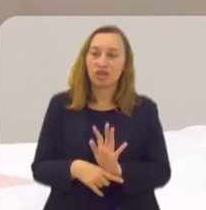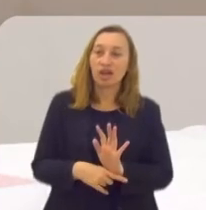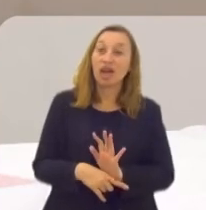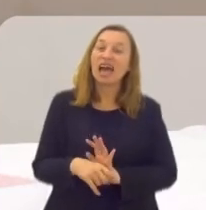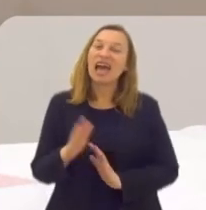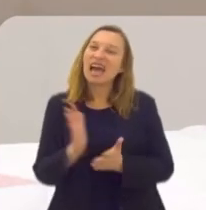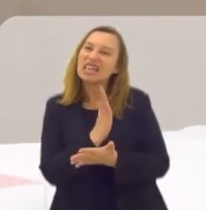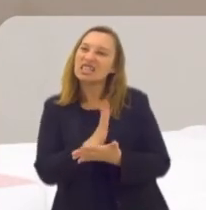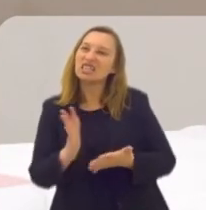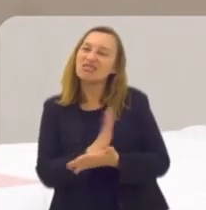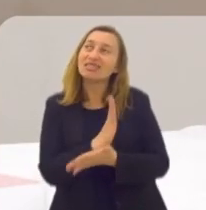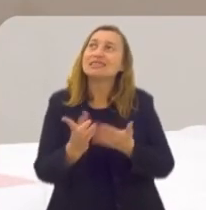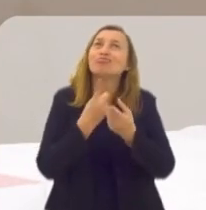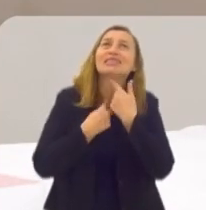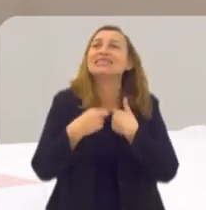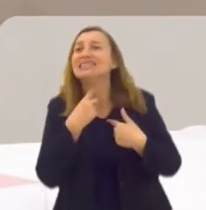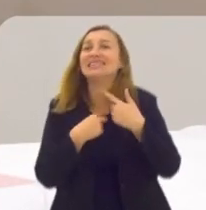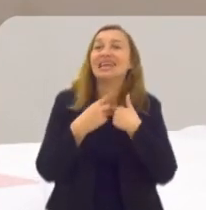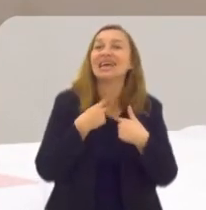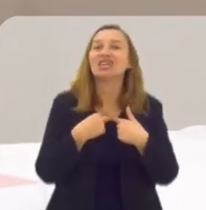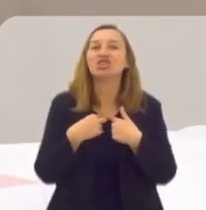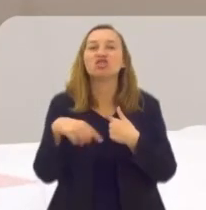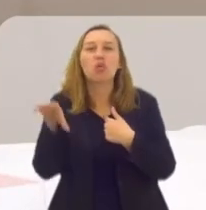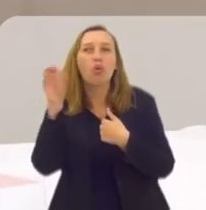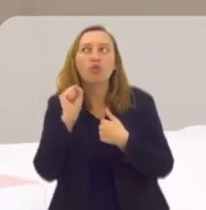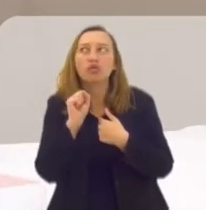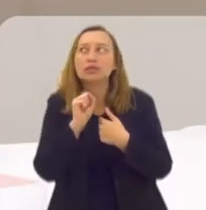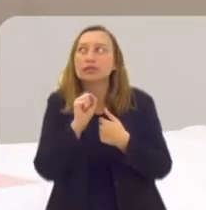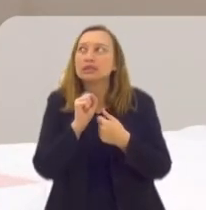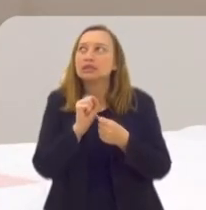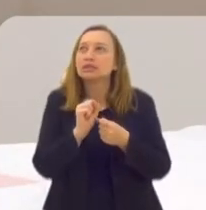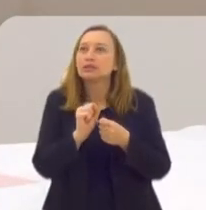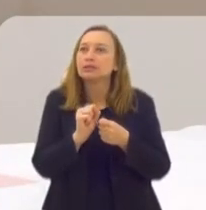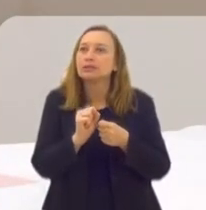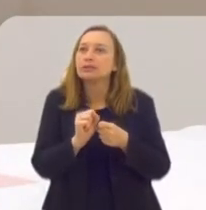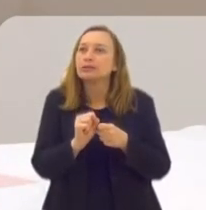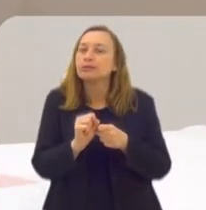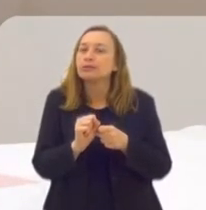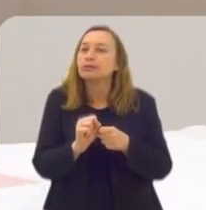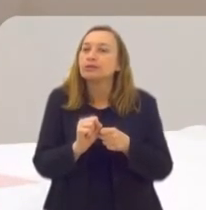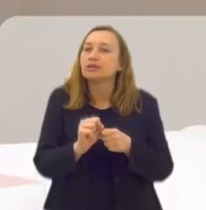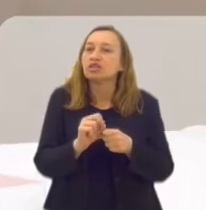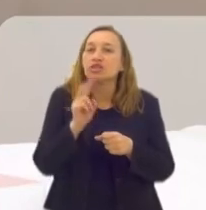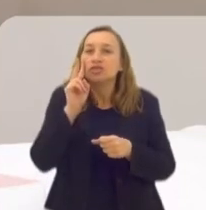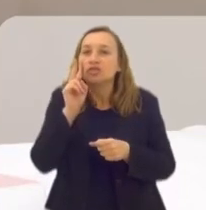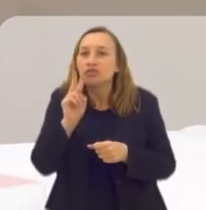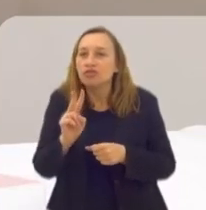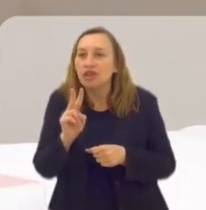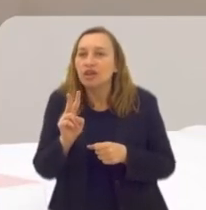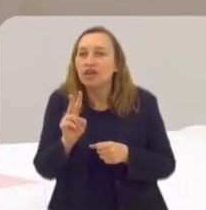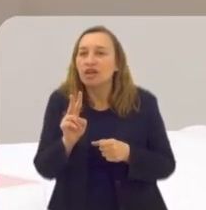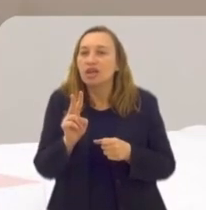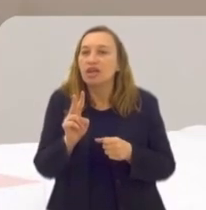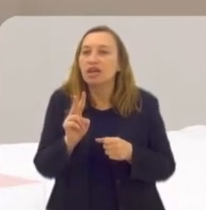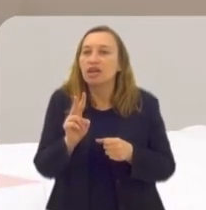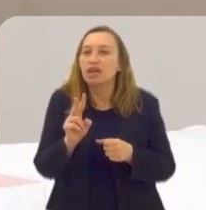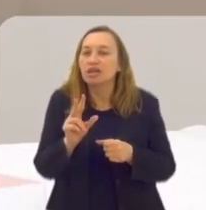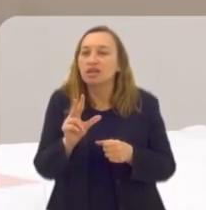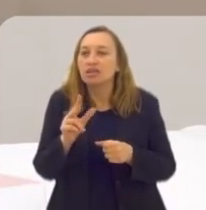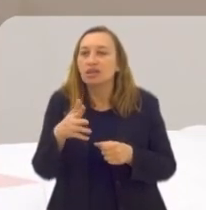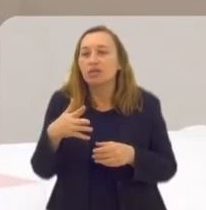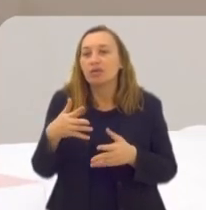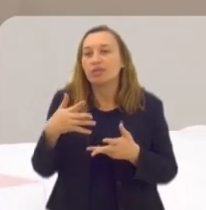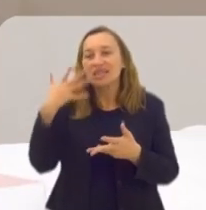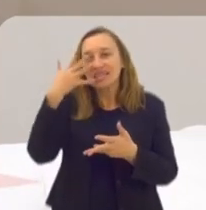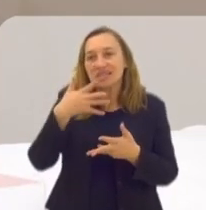atender. Às vezes a gente tem assim uma vontade de ouvir uma coisa, né? Eu gostaria muito de ouvir